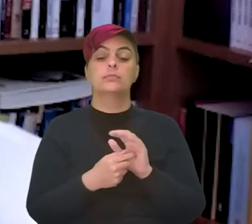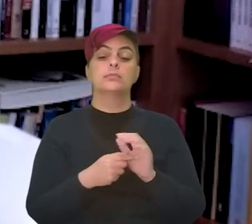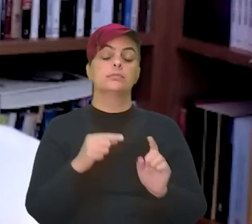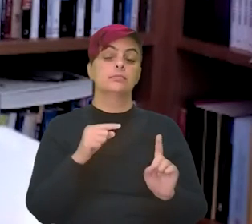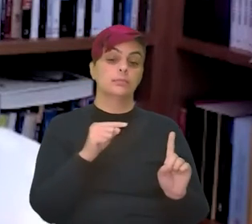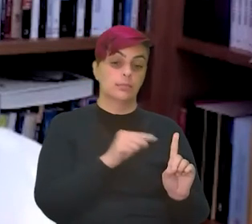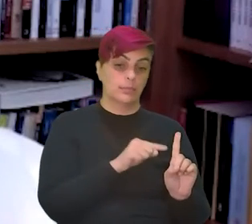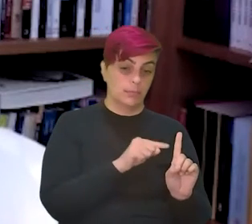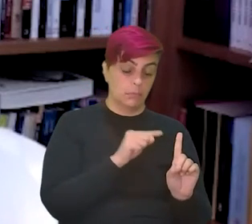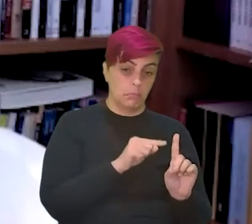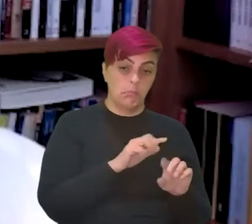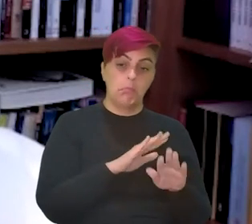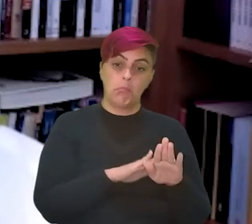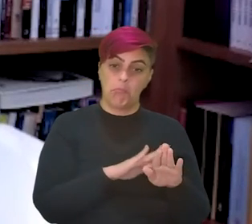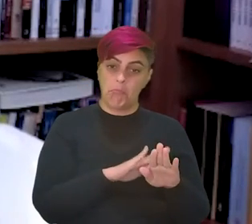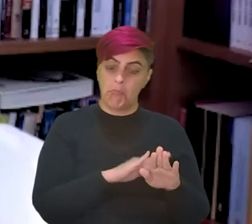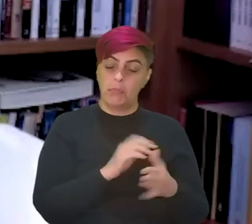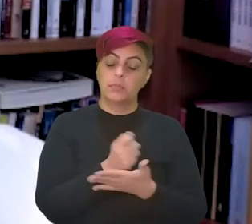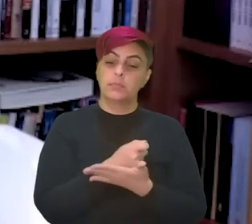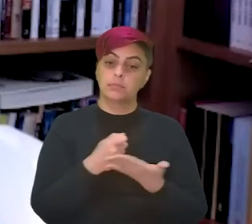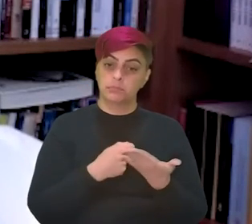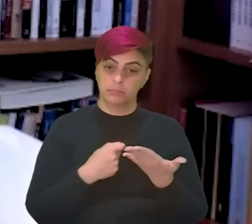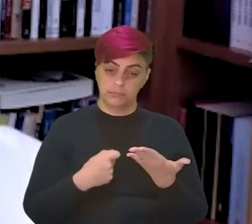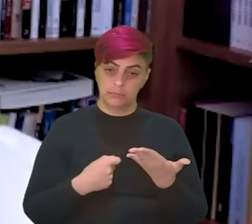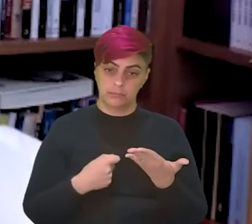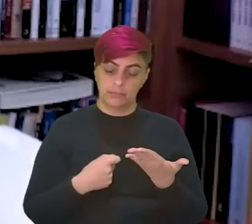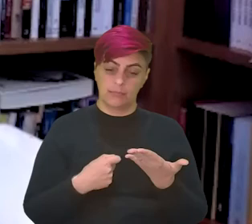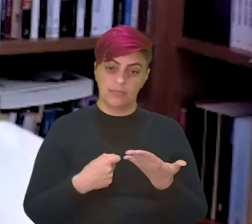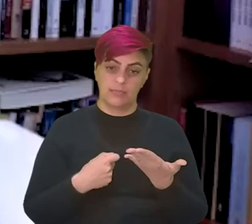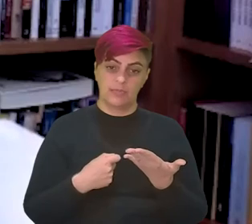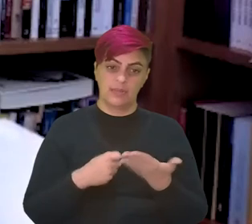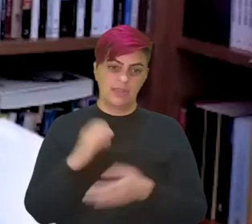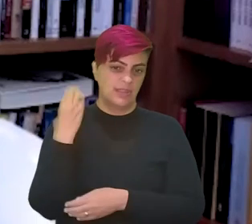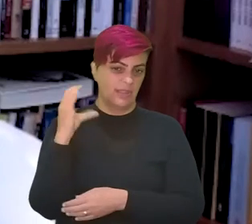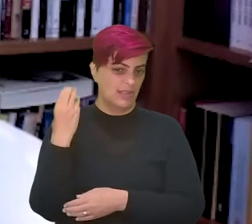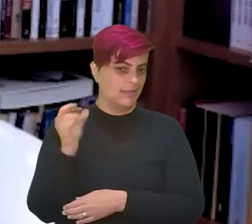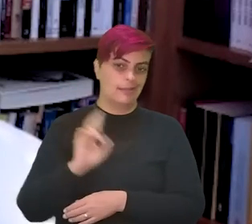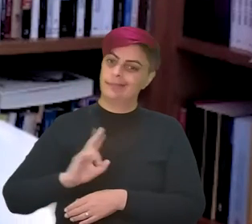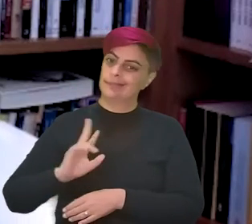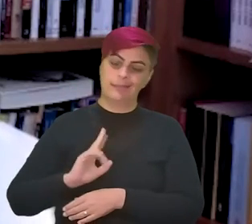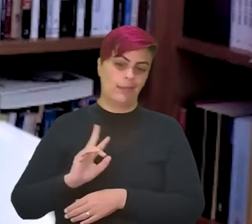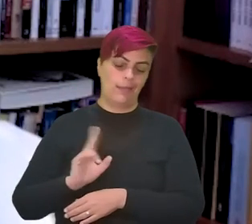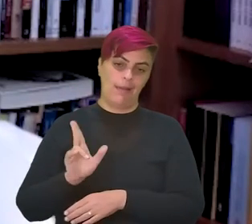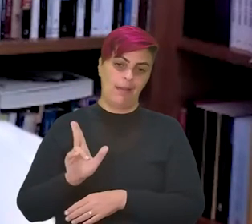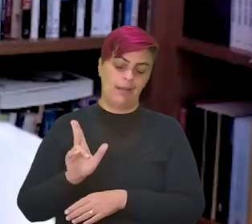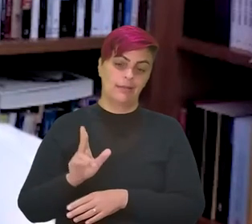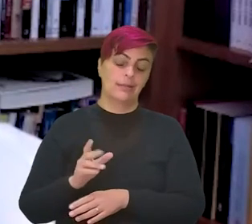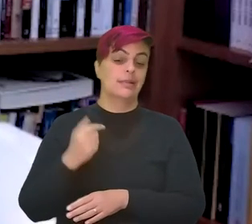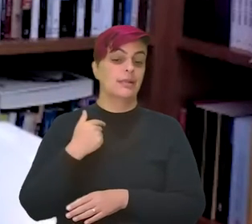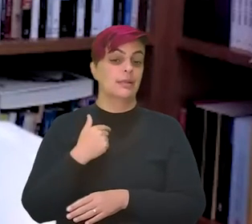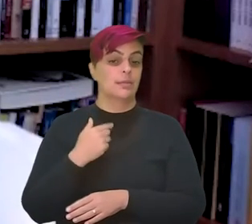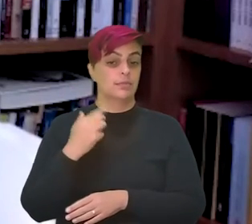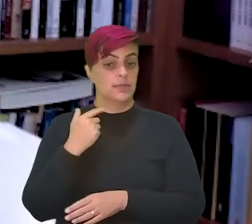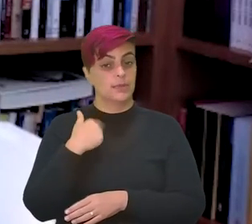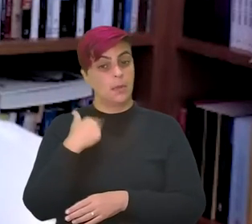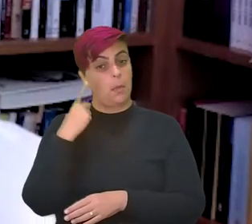um escritor, né? Ele não era um cientista, né? E eu acho